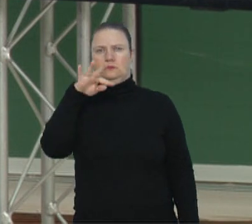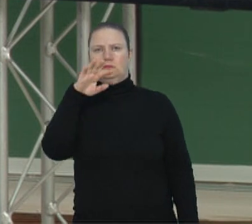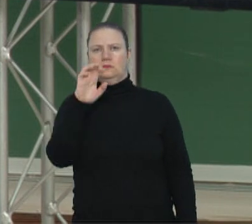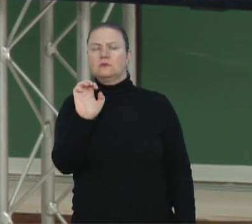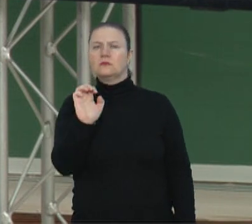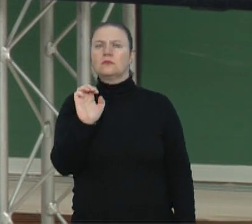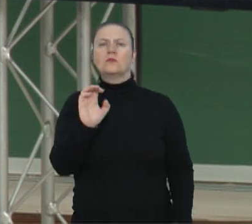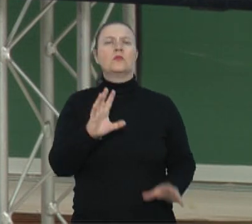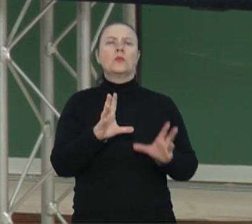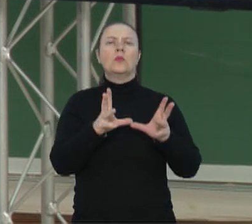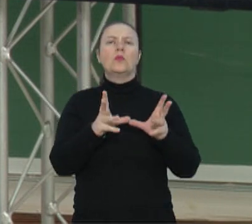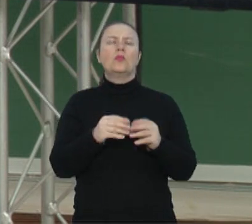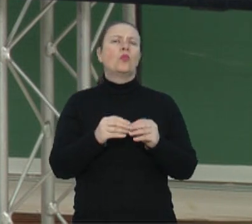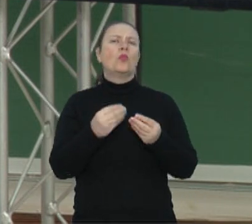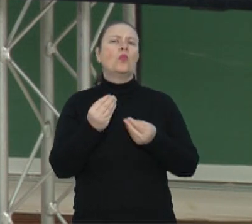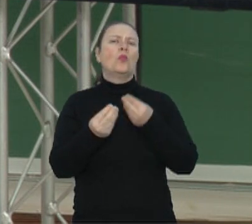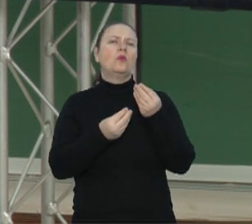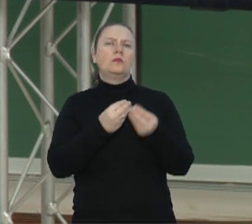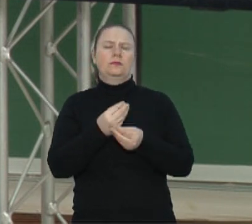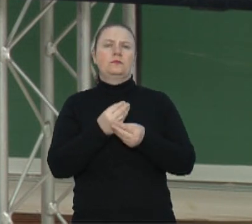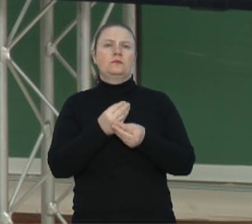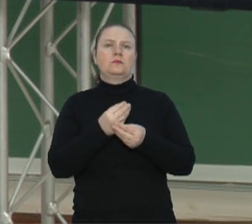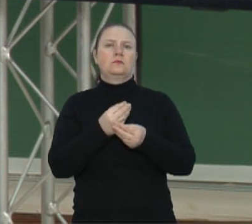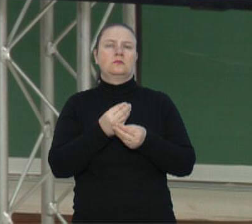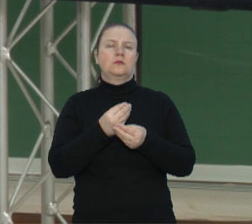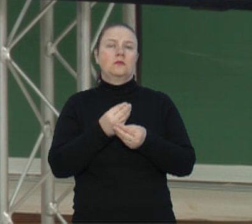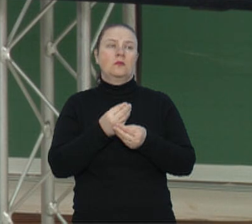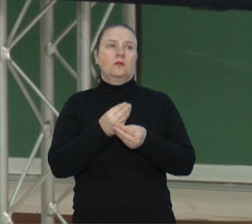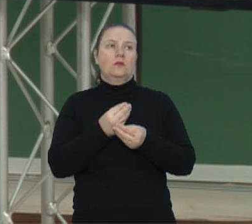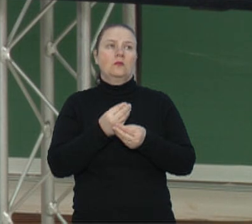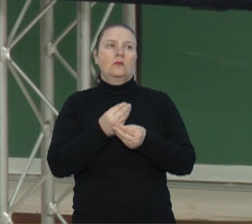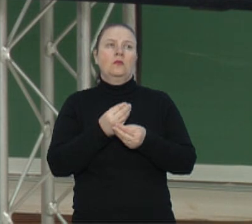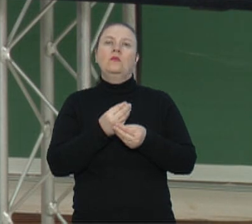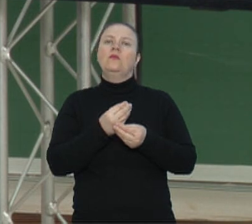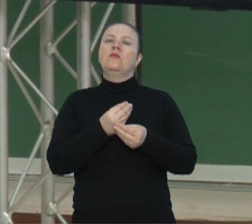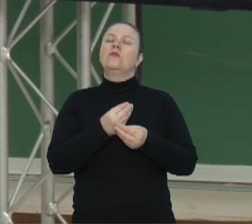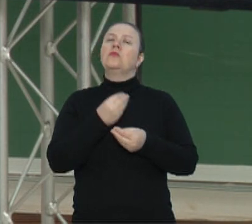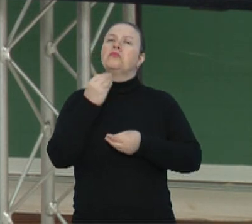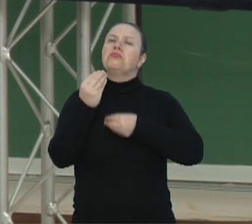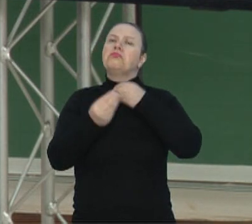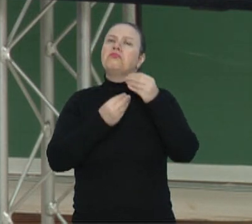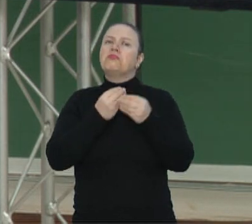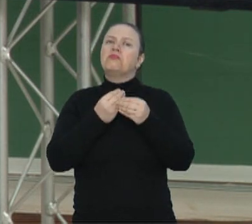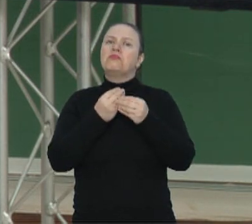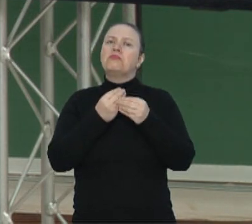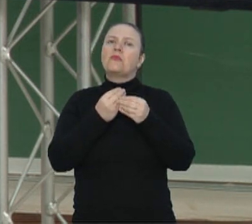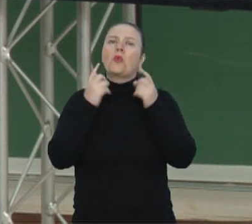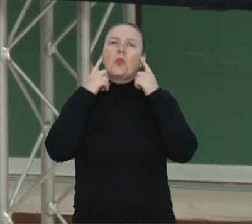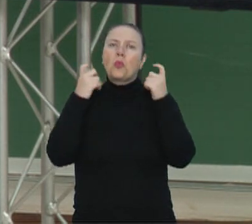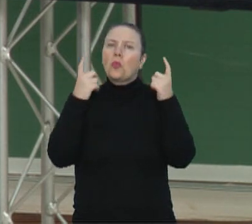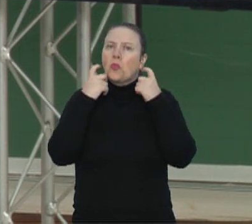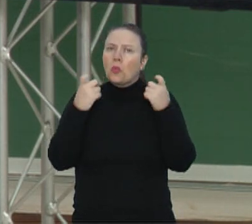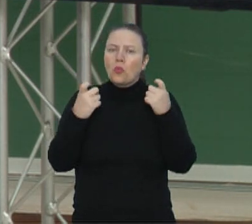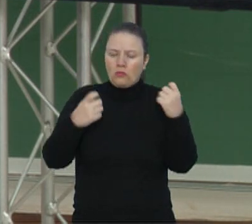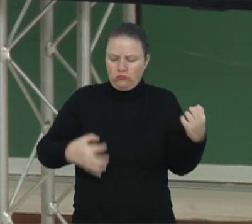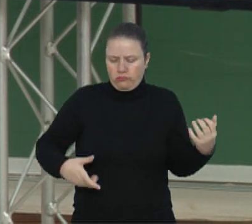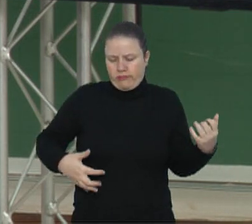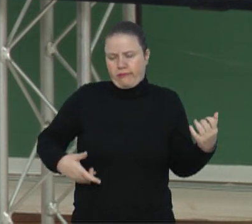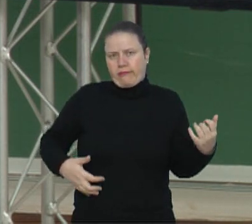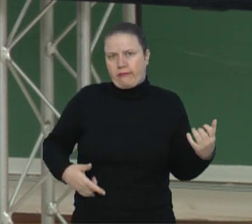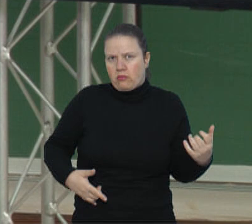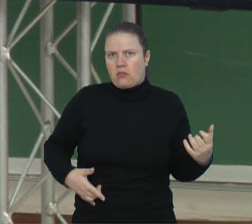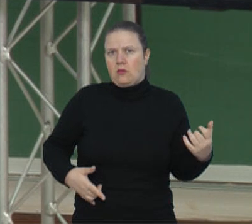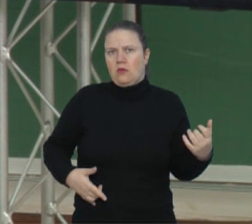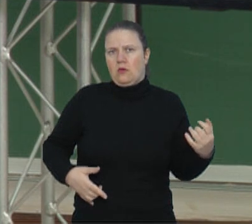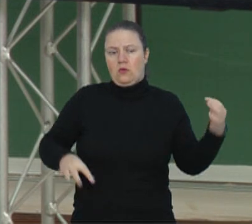a estrutura ali, o formato por onde sai a música do sistema ressoador. No violão é um, já